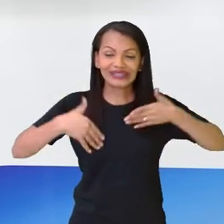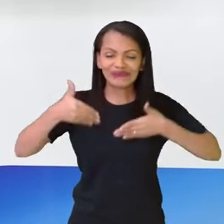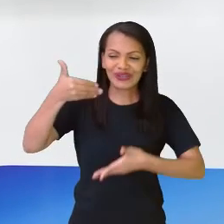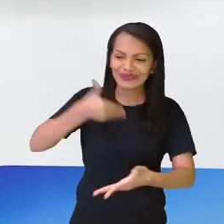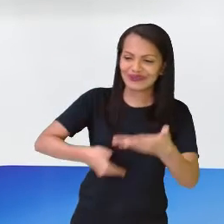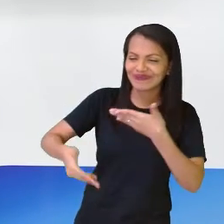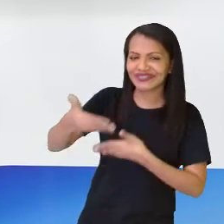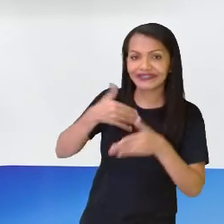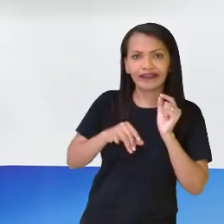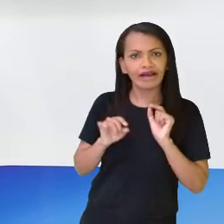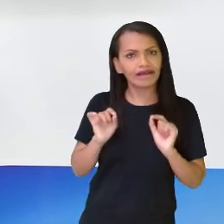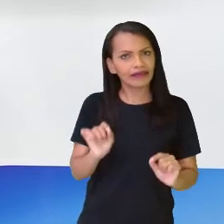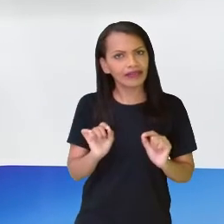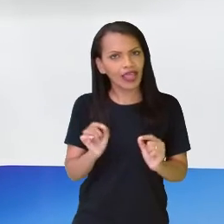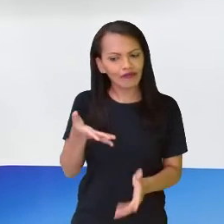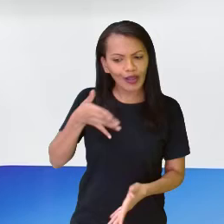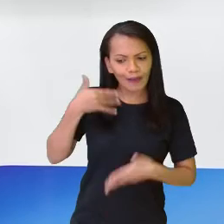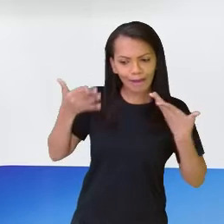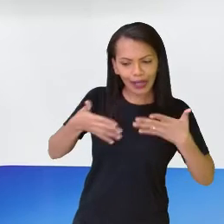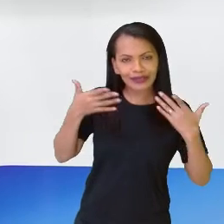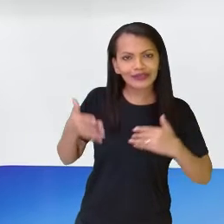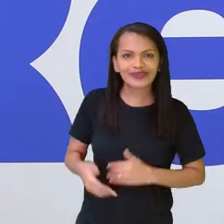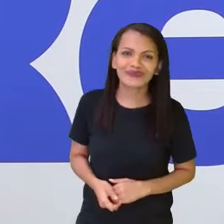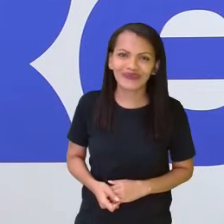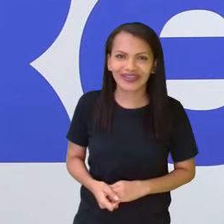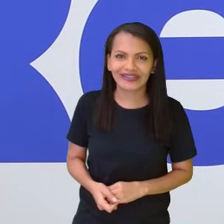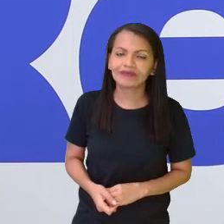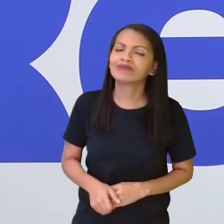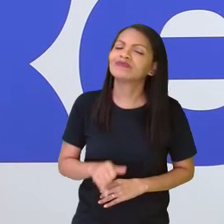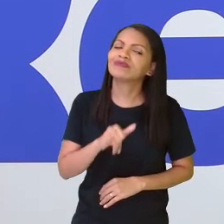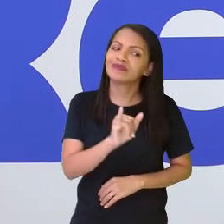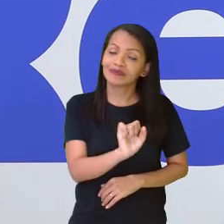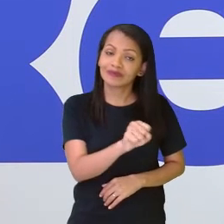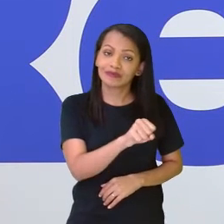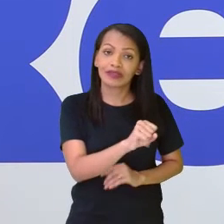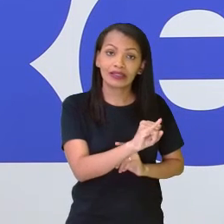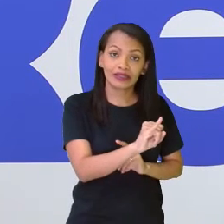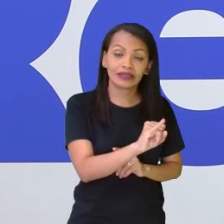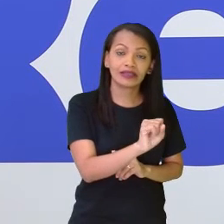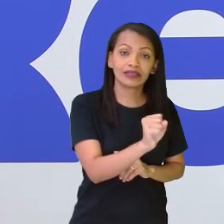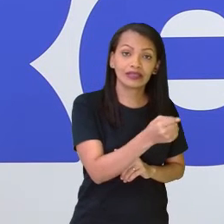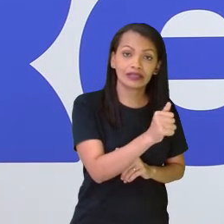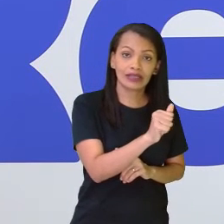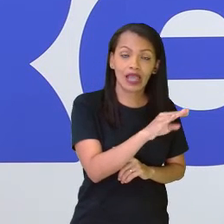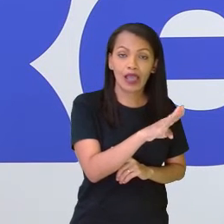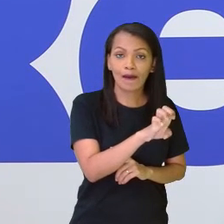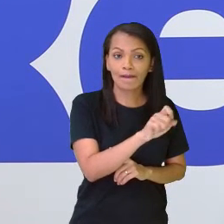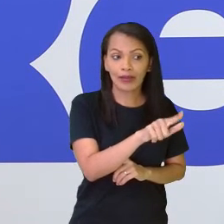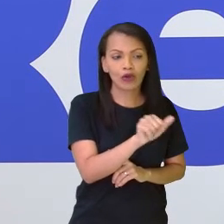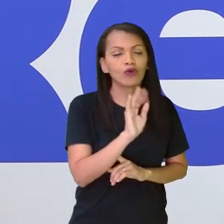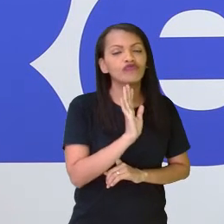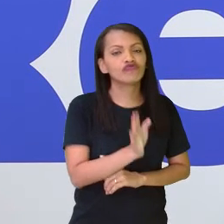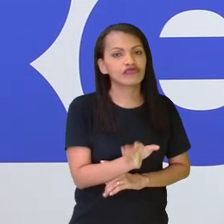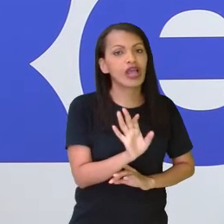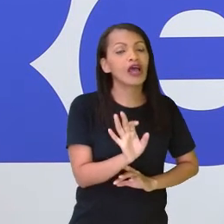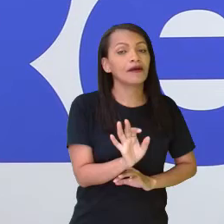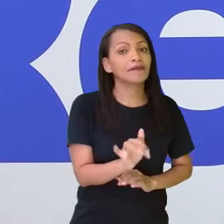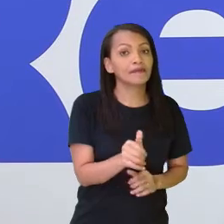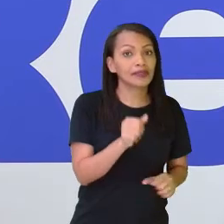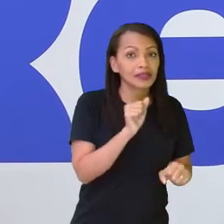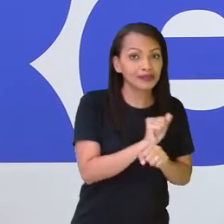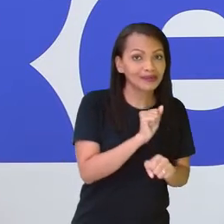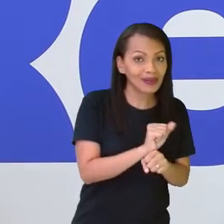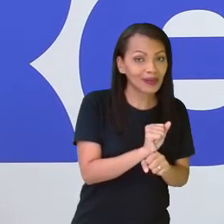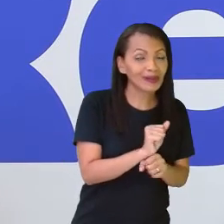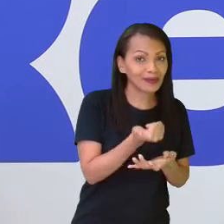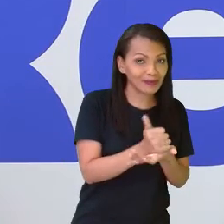participar? Quem será que vai mais participar aí, hein? Sim, inclusive a Isabel disse que já está pronta aqui para jogar. Então